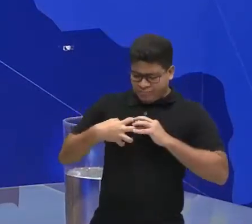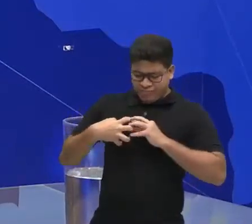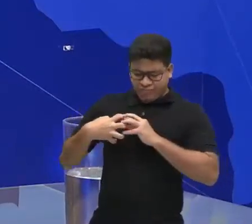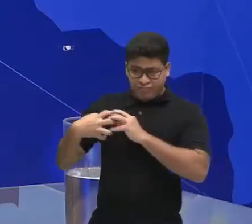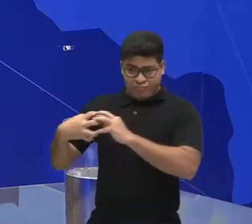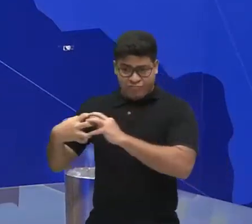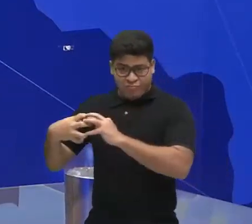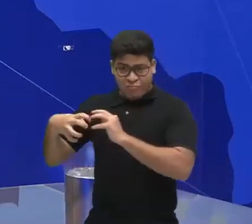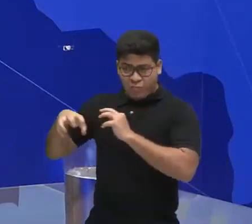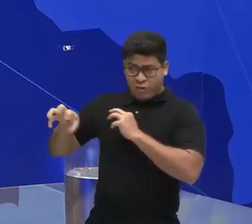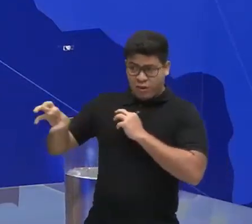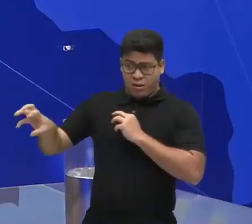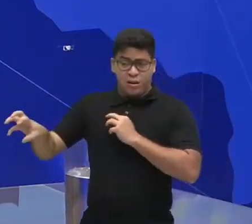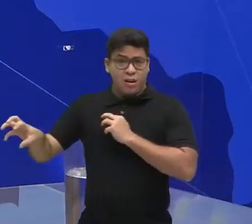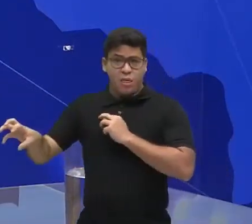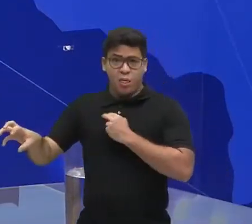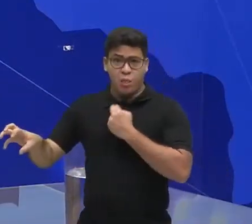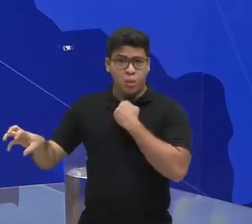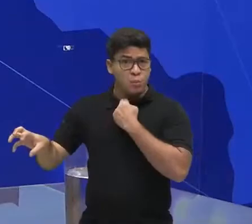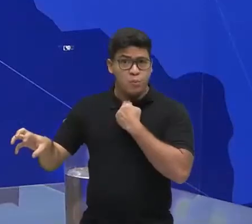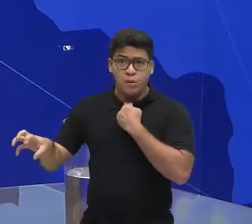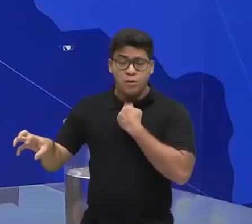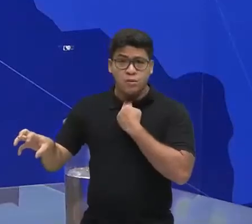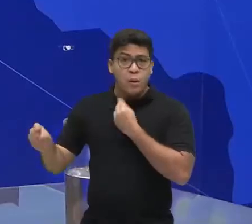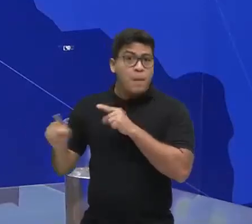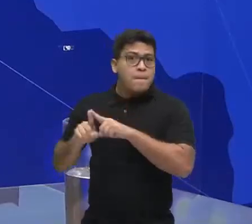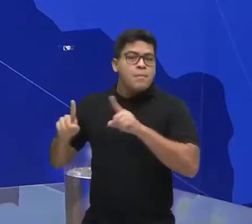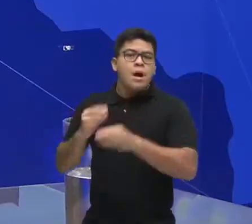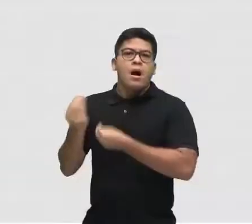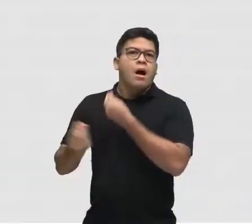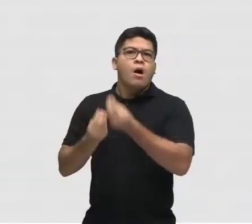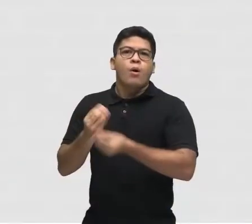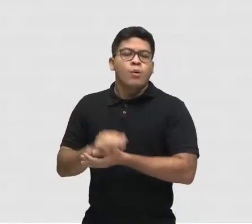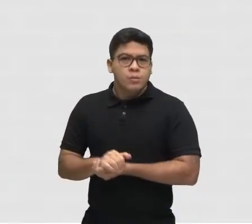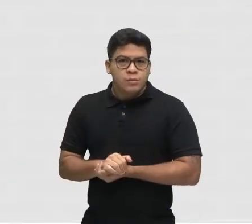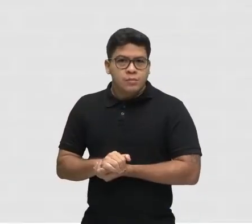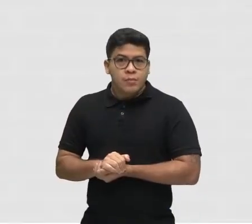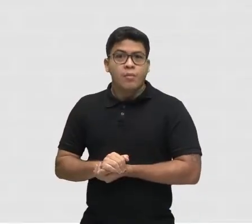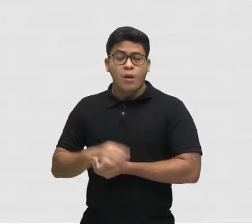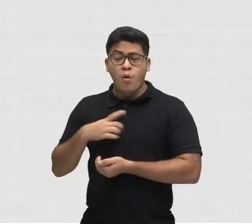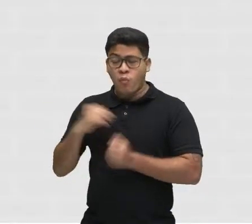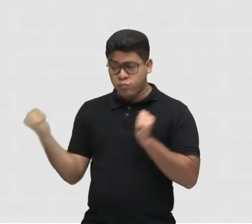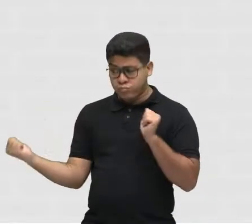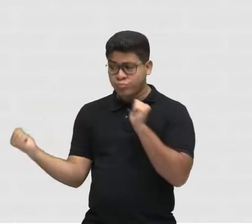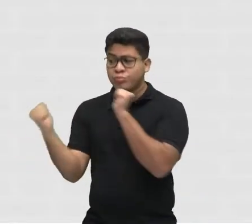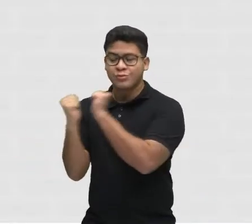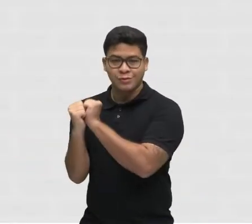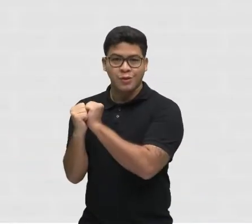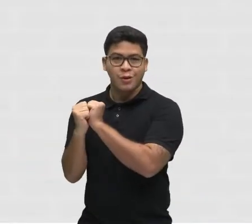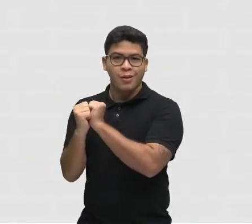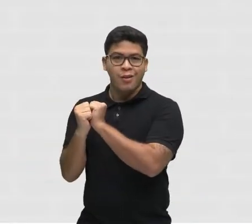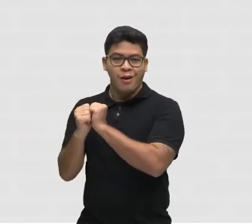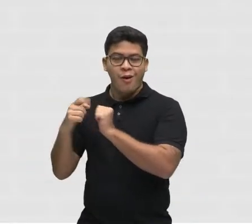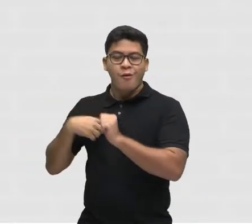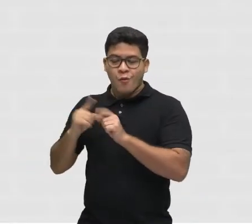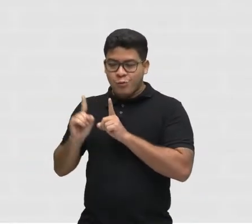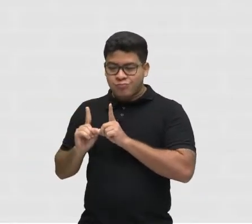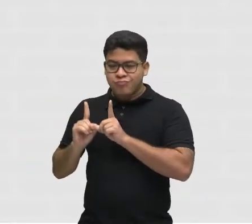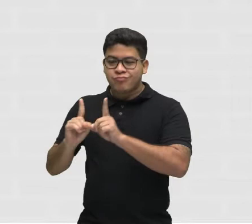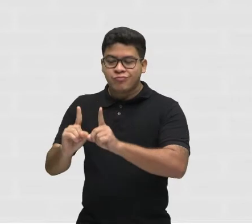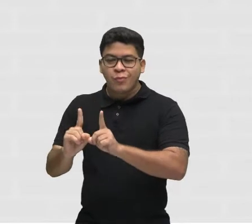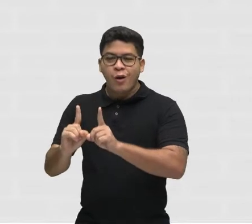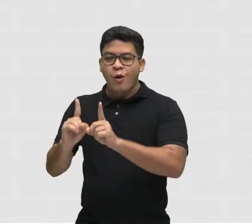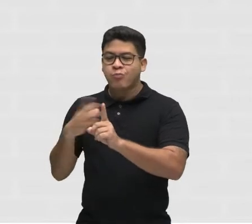você, eu tô ao seu lado, eu tô contigo até você melhorar, eu vou com você buscar ajuda, né?